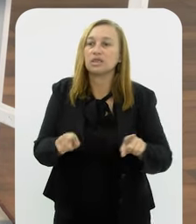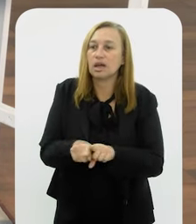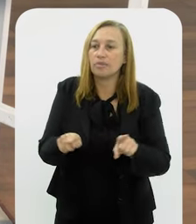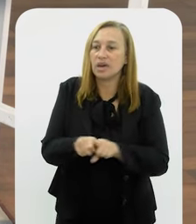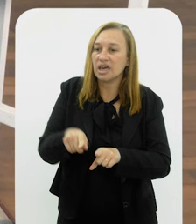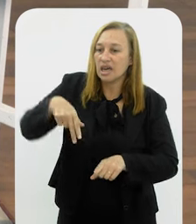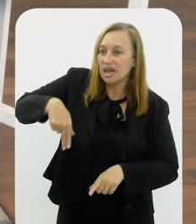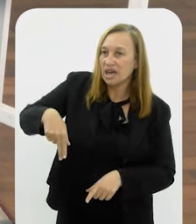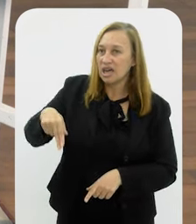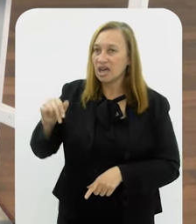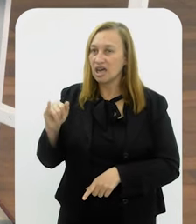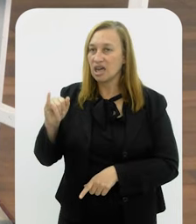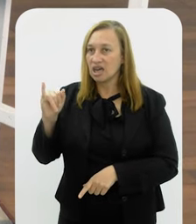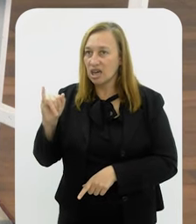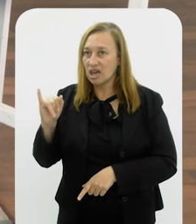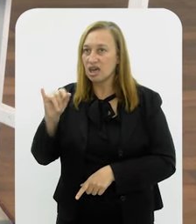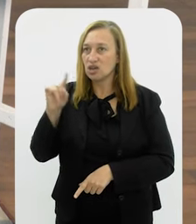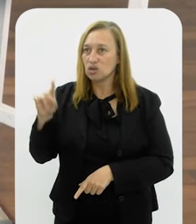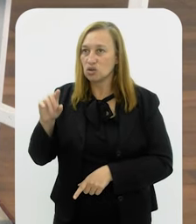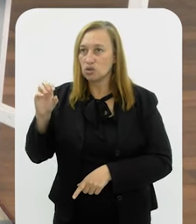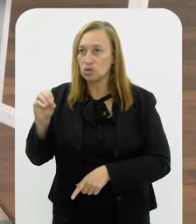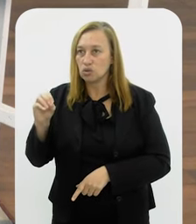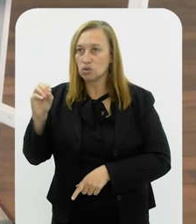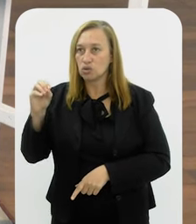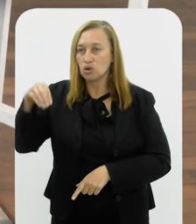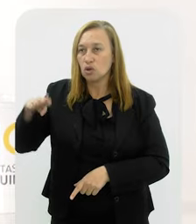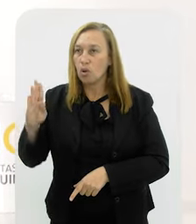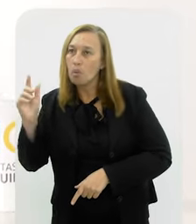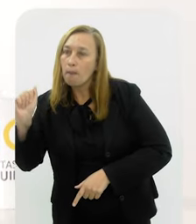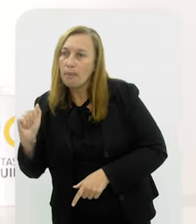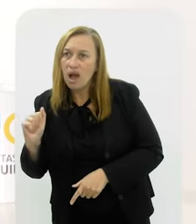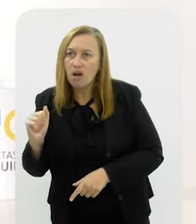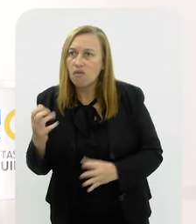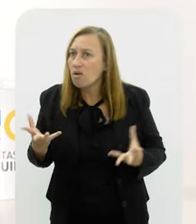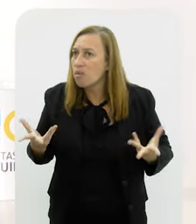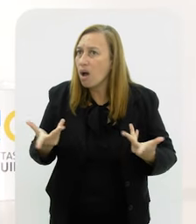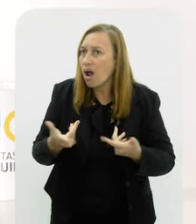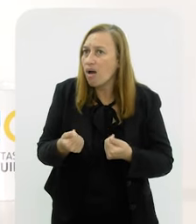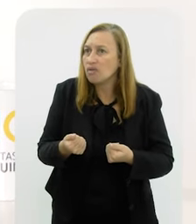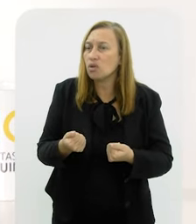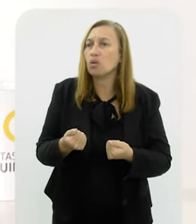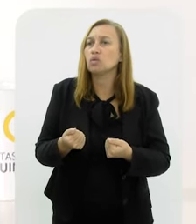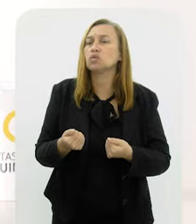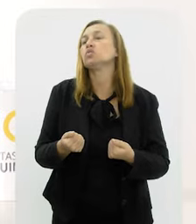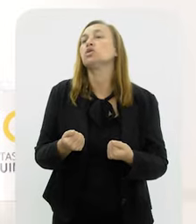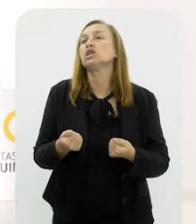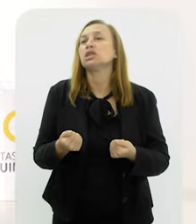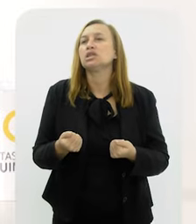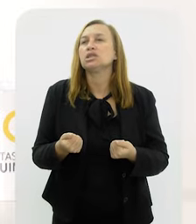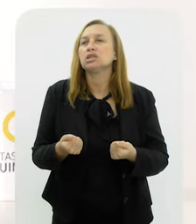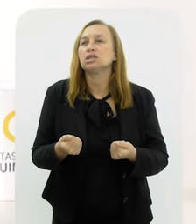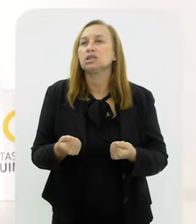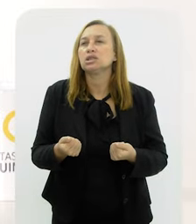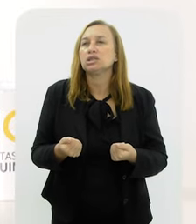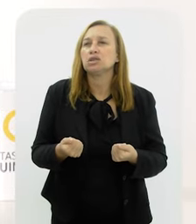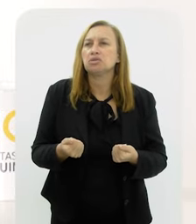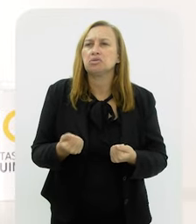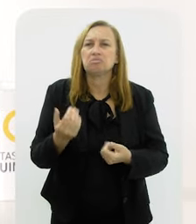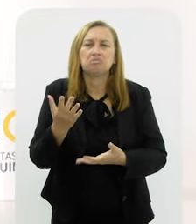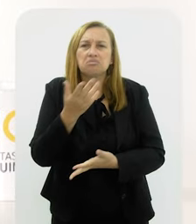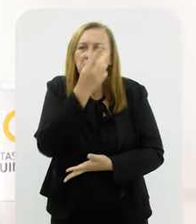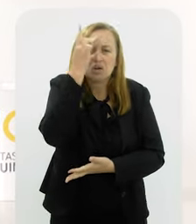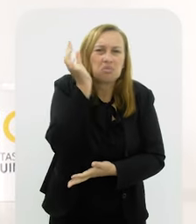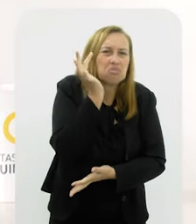O Kizomba. Nossa. Que foi como não só o samba foi fantástico, como